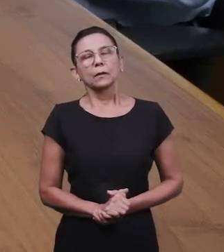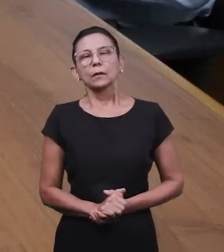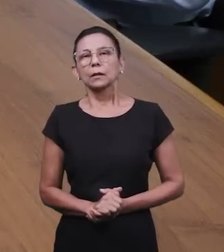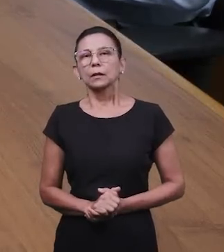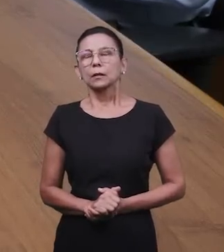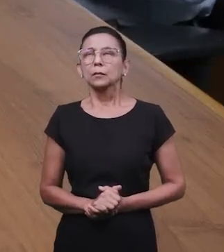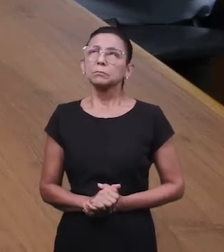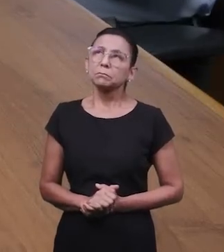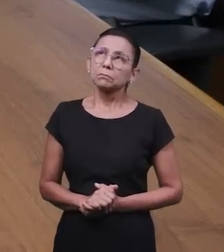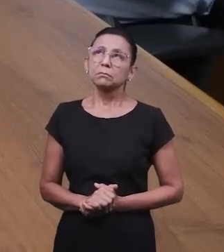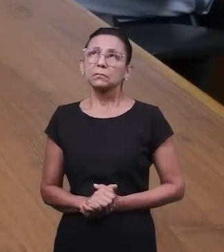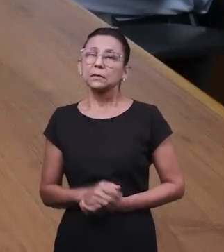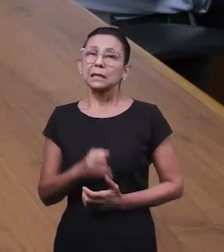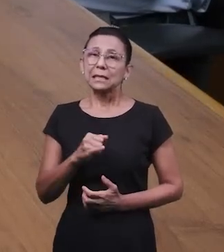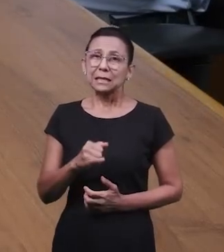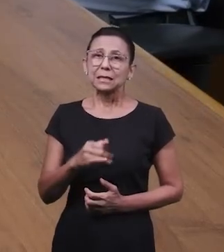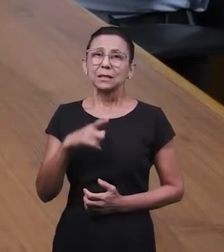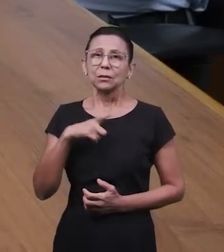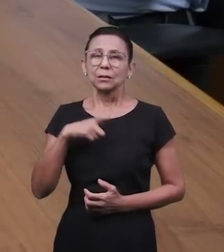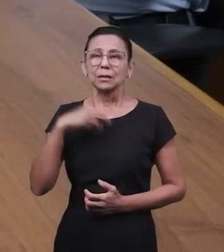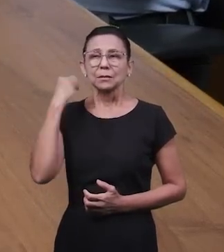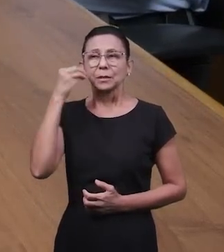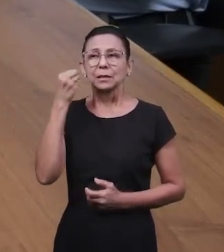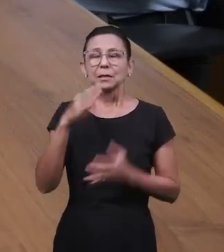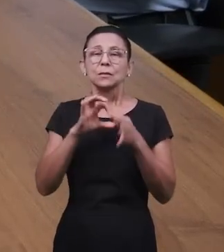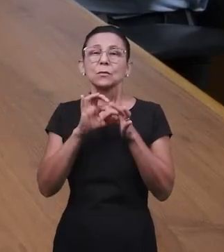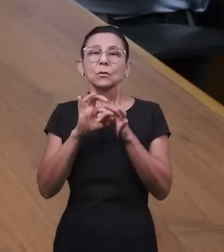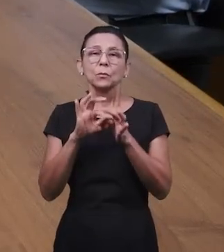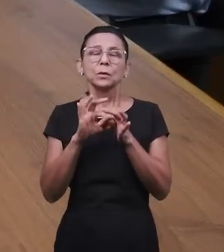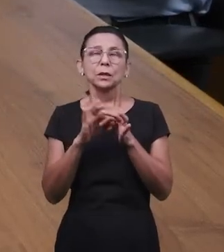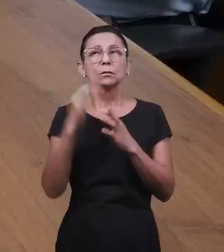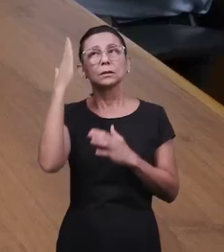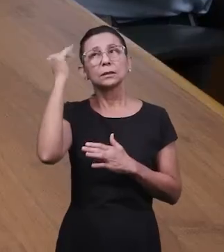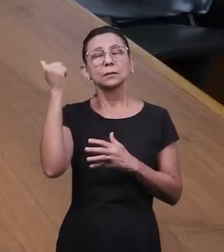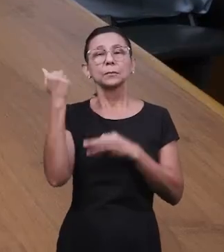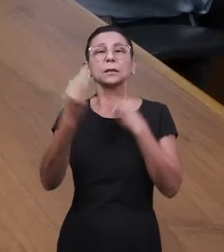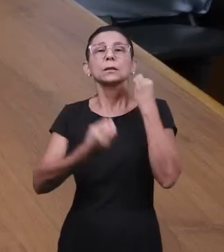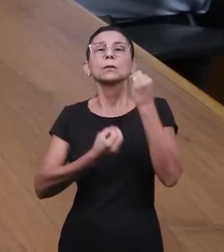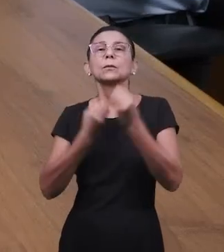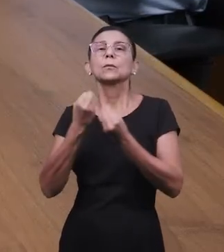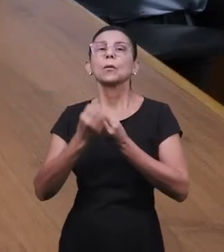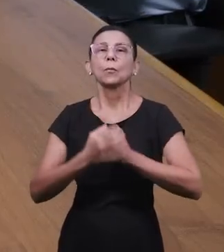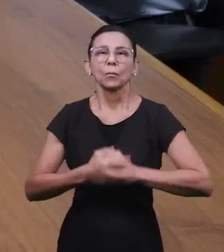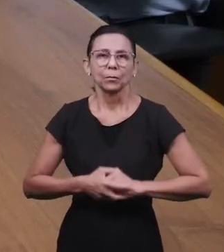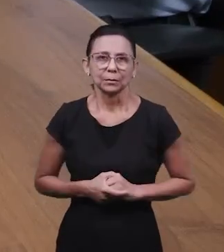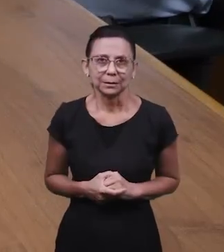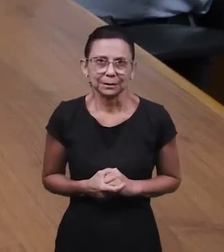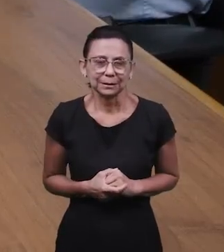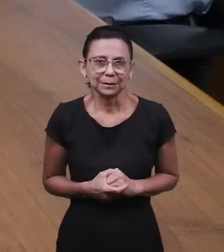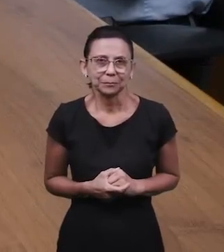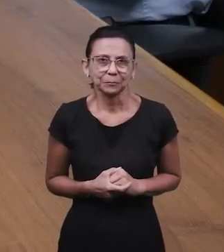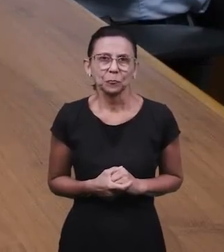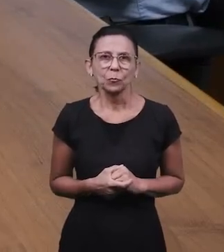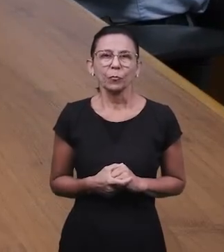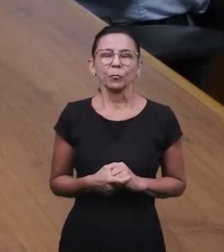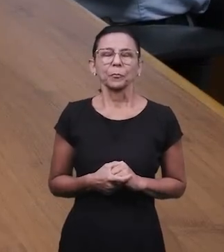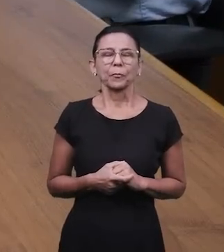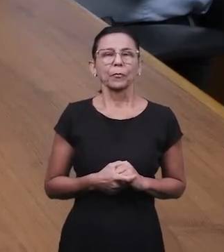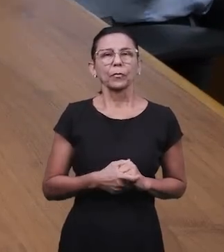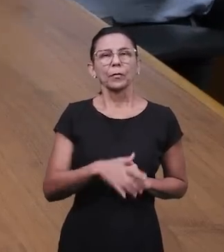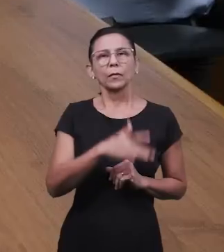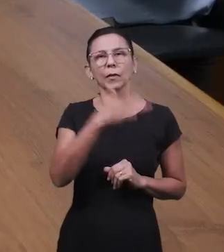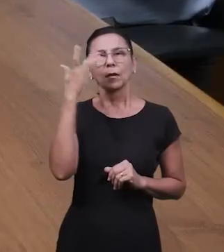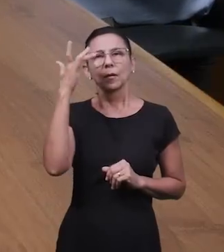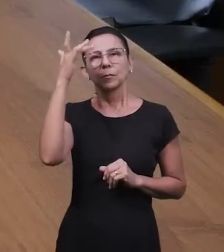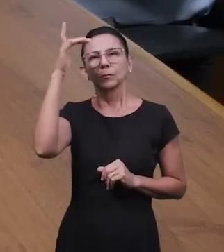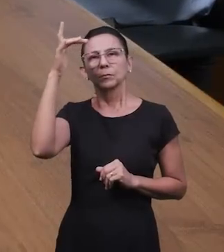estou vivendo uma experiência de comunhão ou não? E ampliação na seguinte maneira: existem evidências, existem sinais na vida